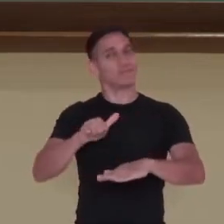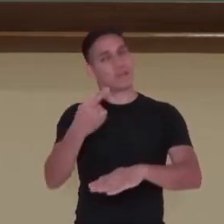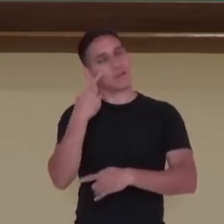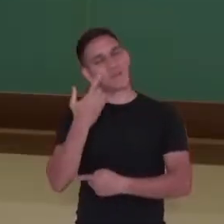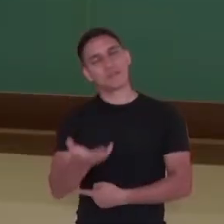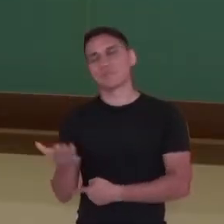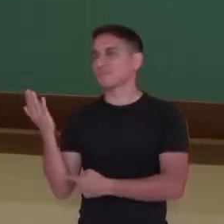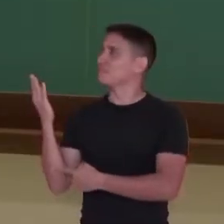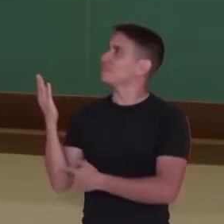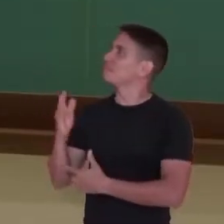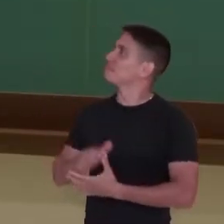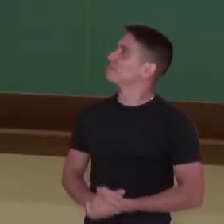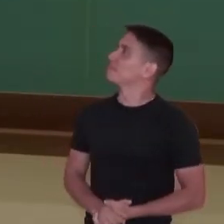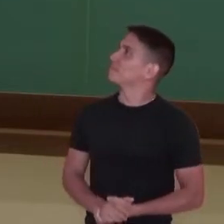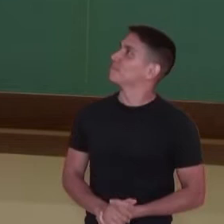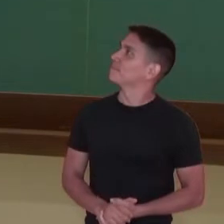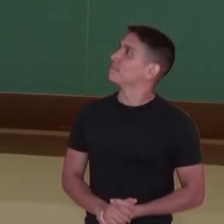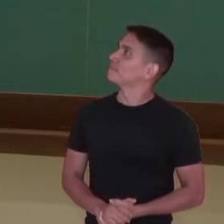acompanhem comigo.